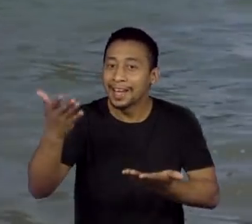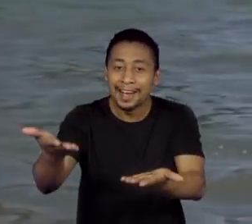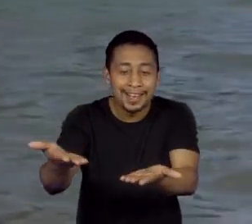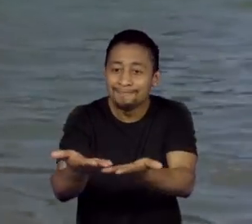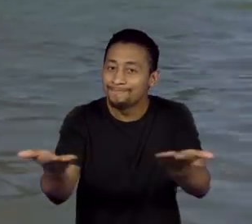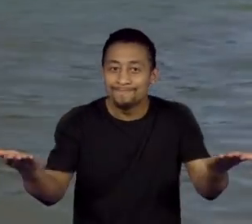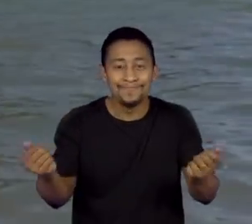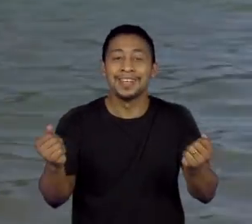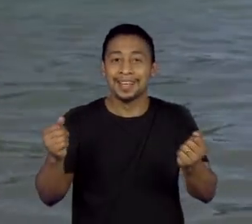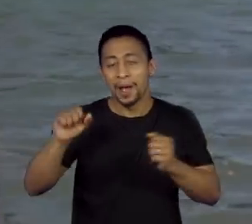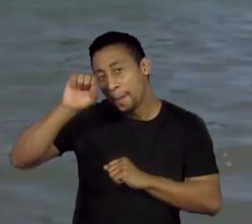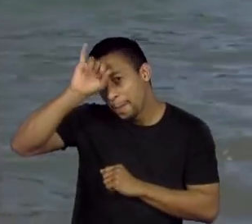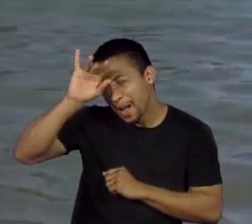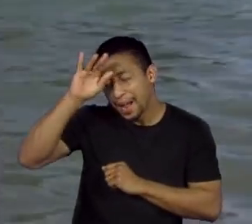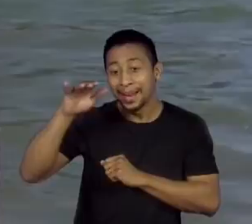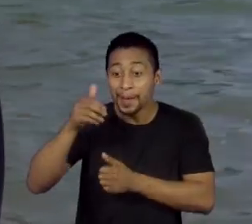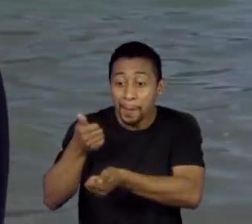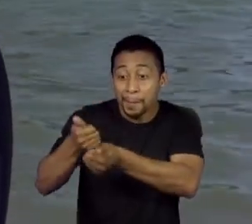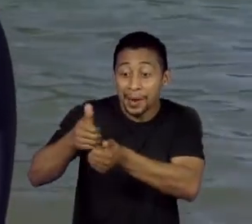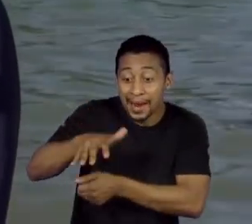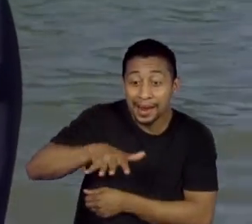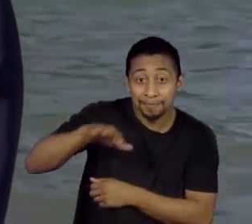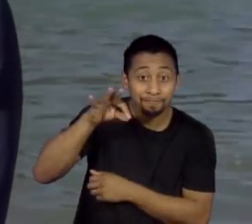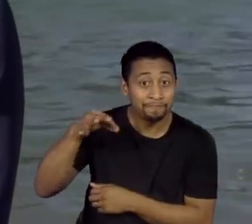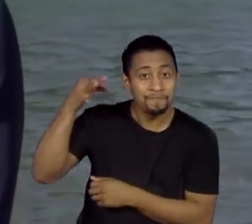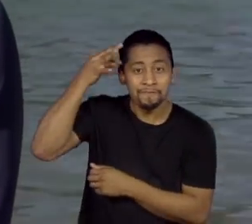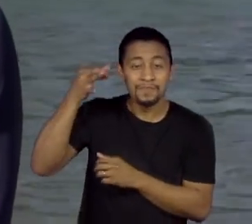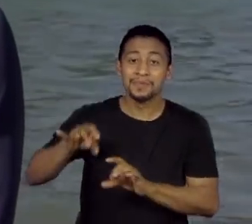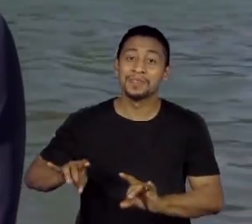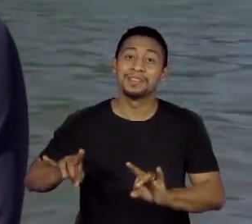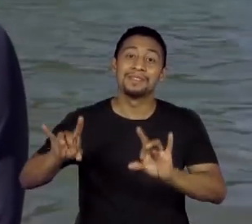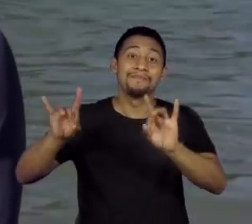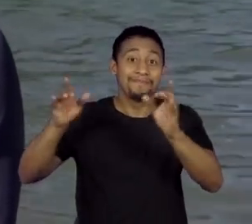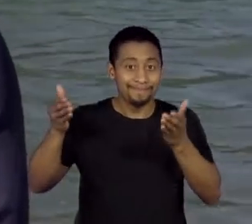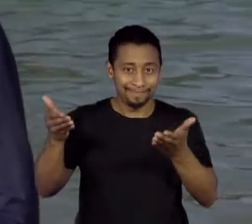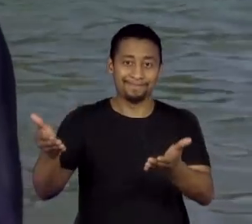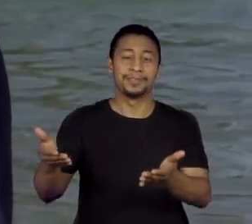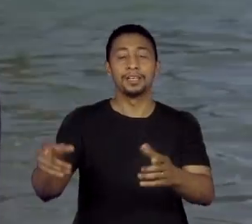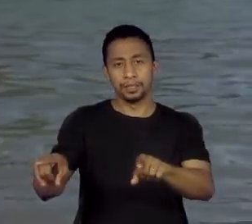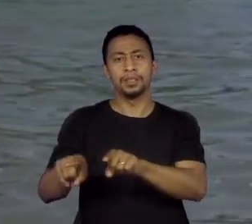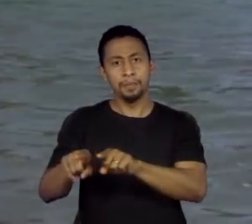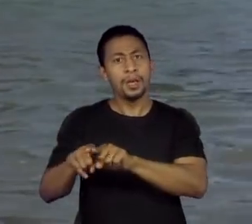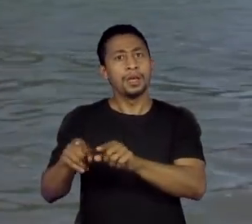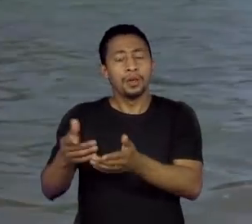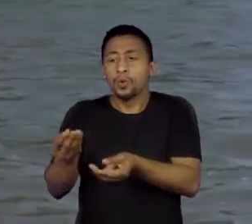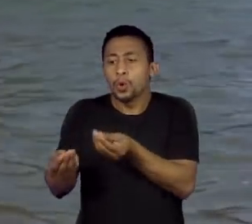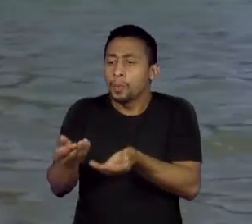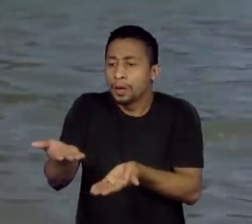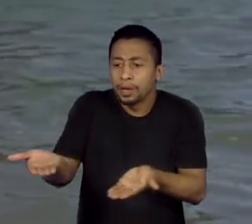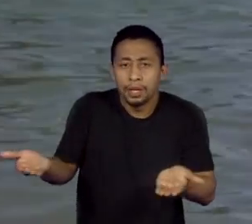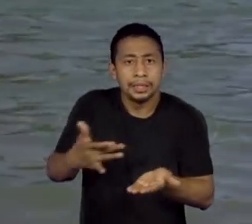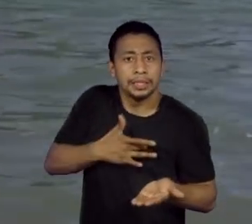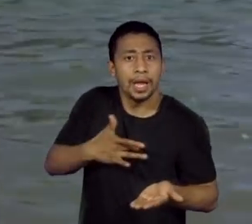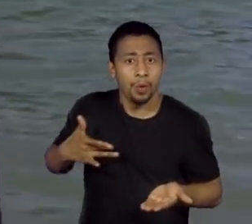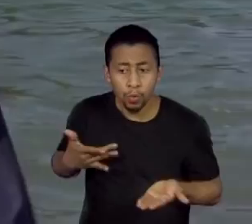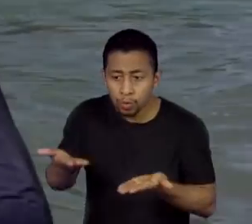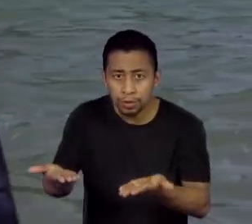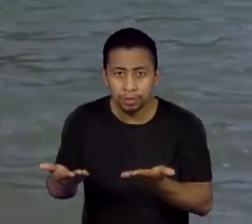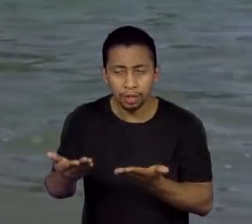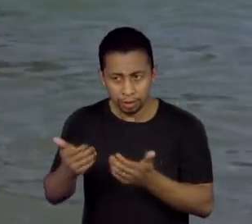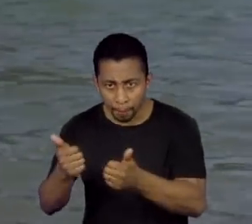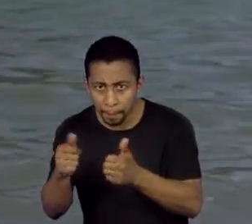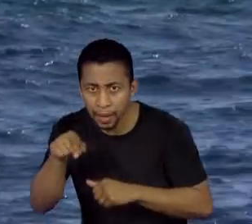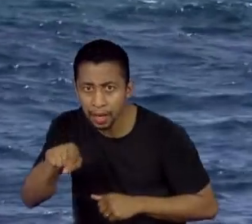riqueza desses cetáceos aqui na plataforma da Grande Vitória. E também a saúde desses animais. Se esses animais estão bem, quais